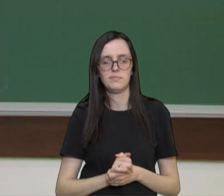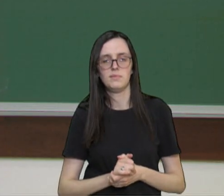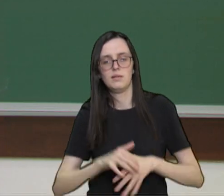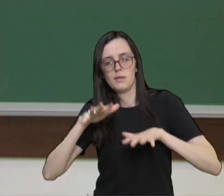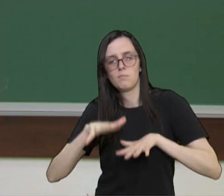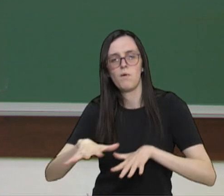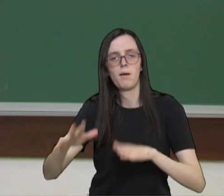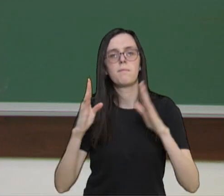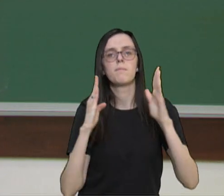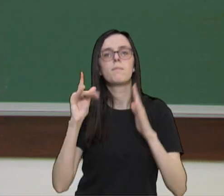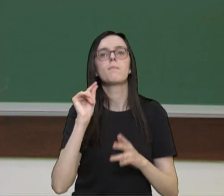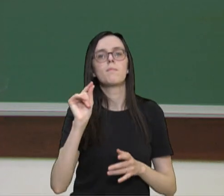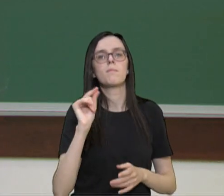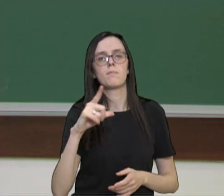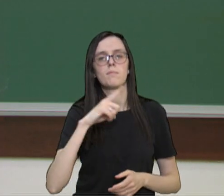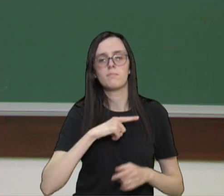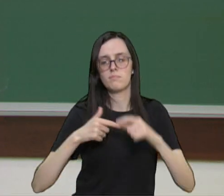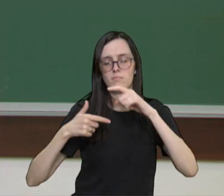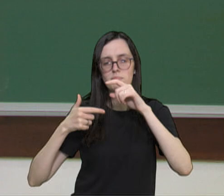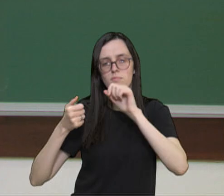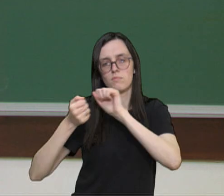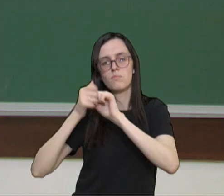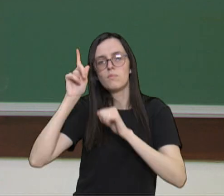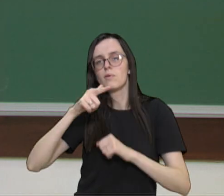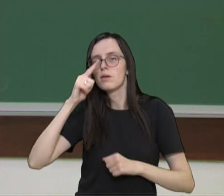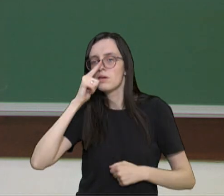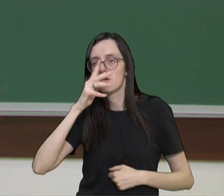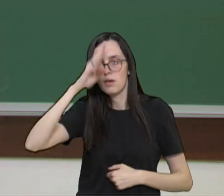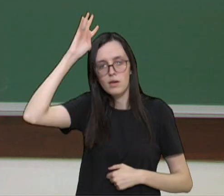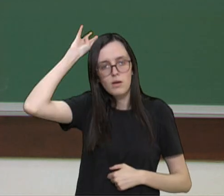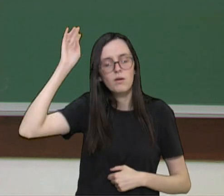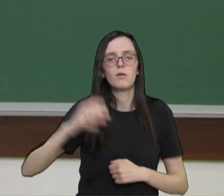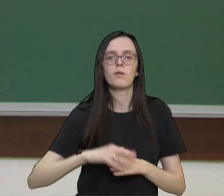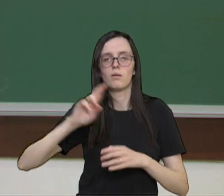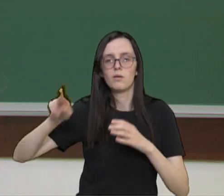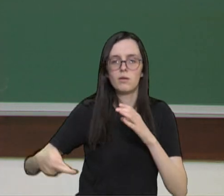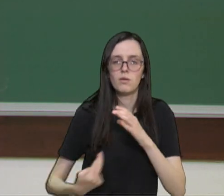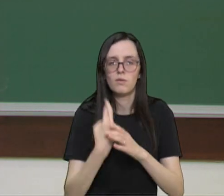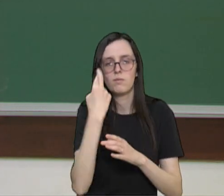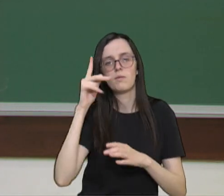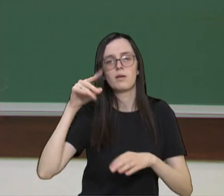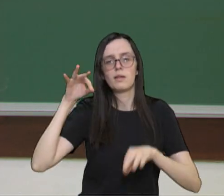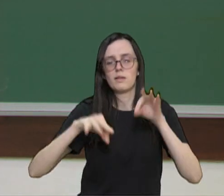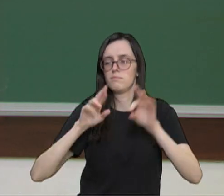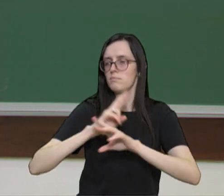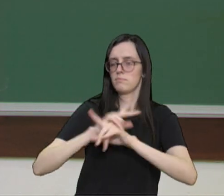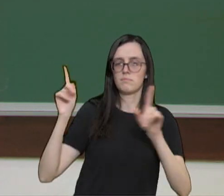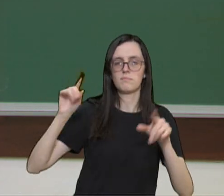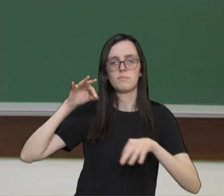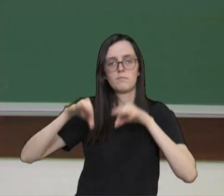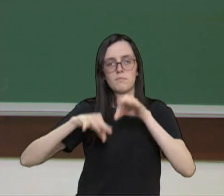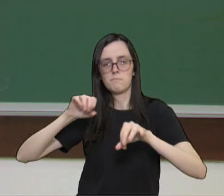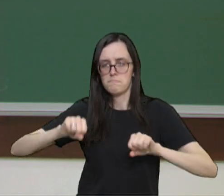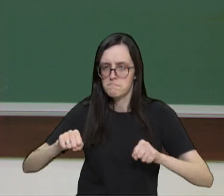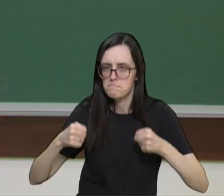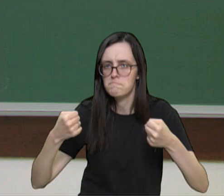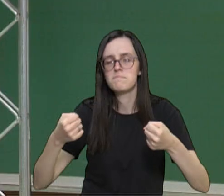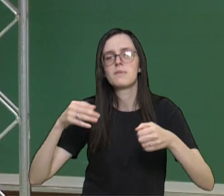Movimentos e períodos, tem o greco-romano, o renascentista, o dialético, o teatro do absurdo, o engajado, o